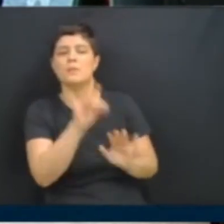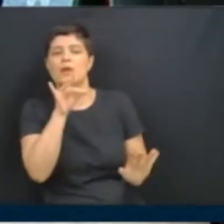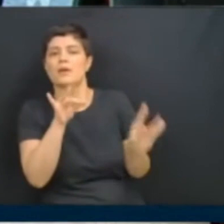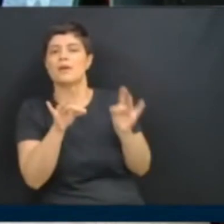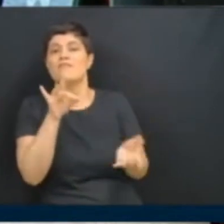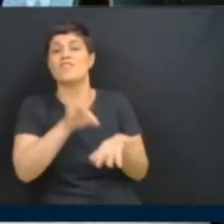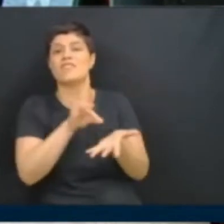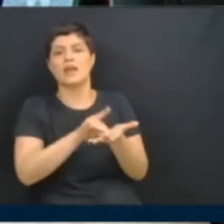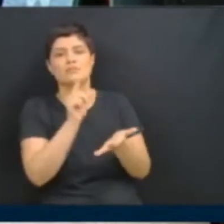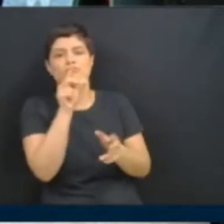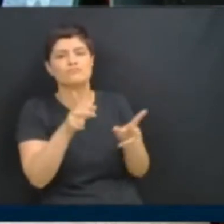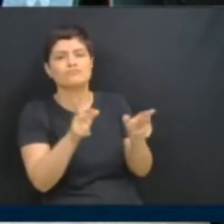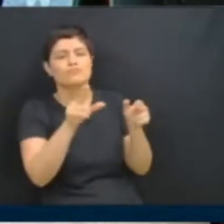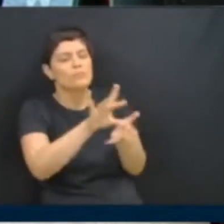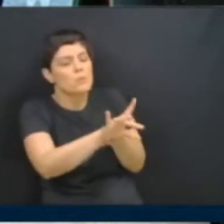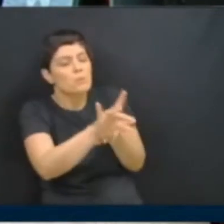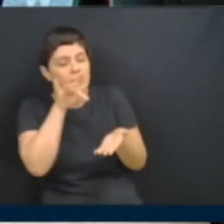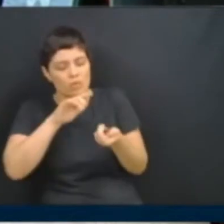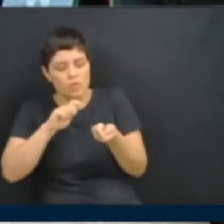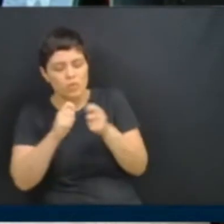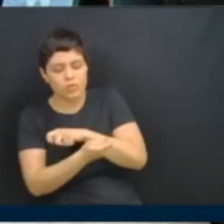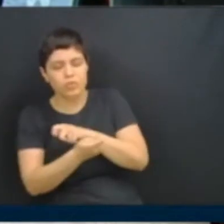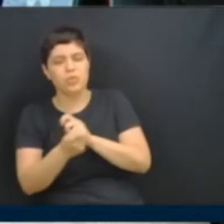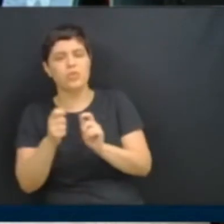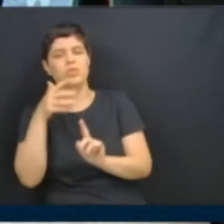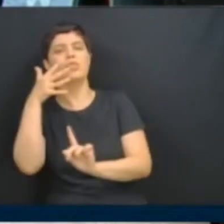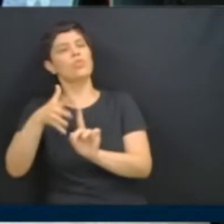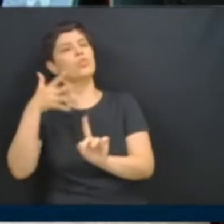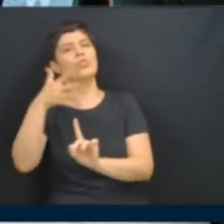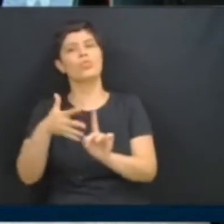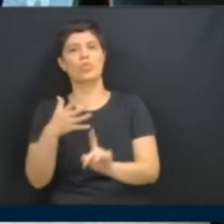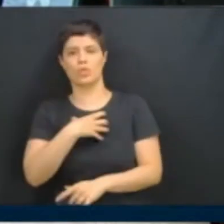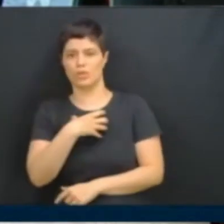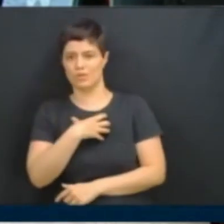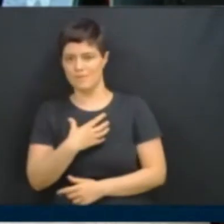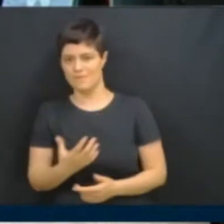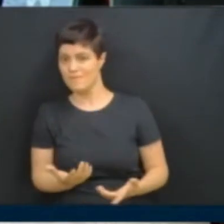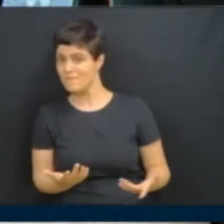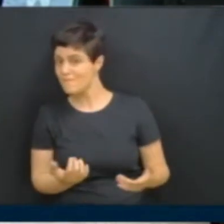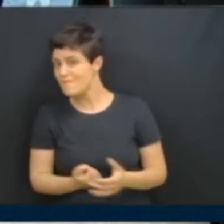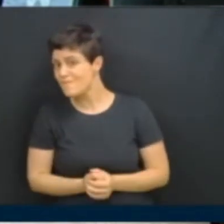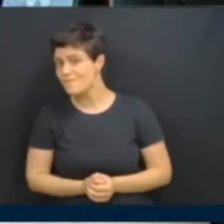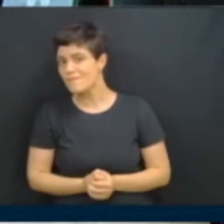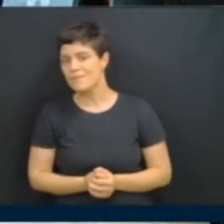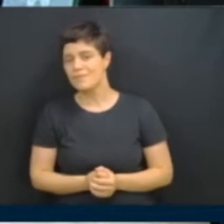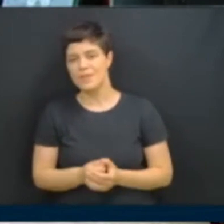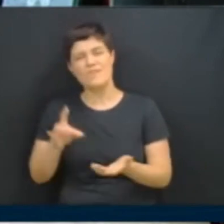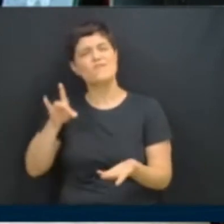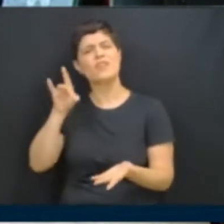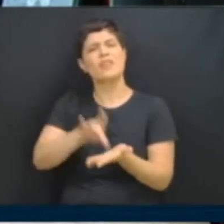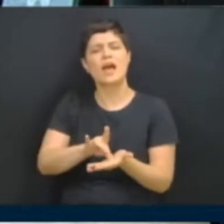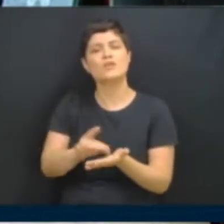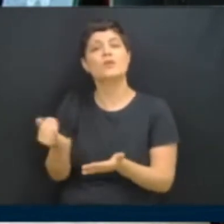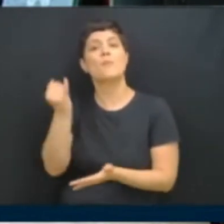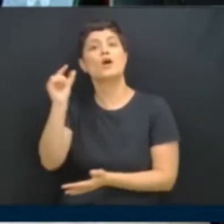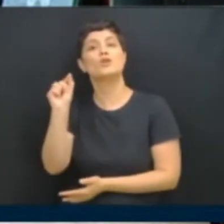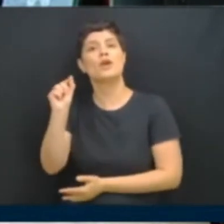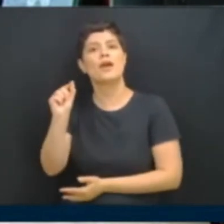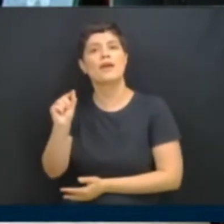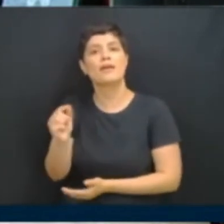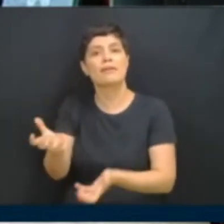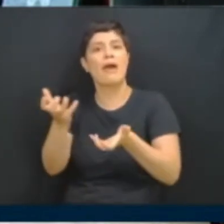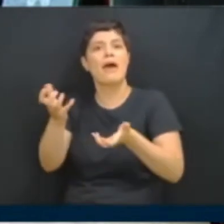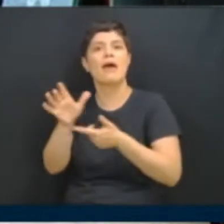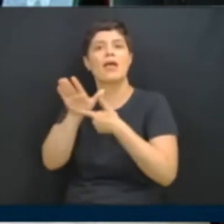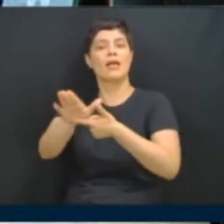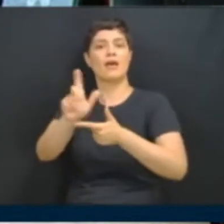distorce para dar uma narrativa. Porque afinal, o que importa é a notícia.